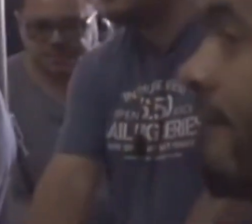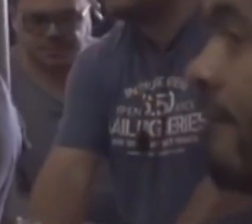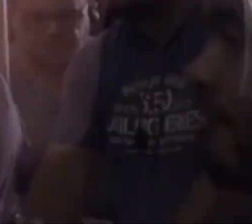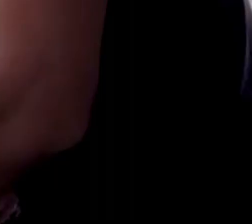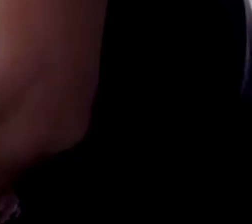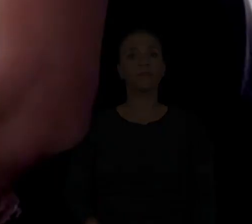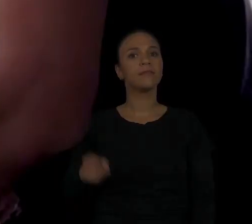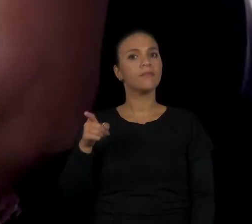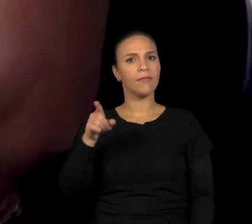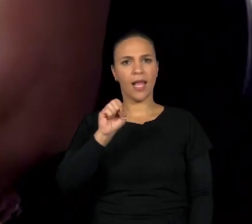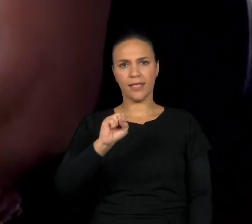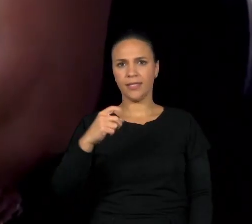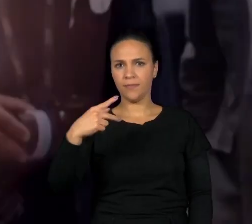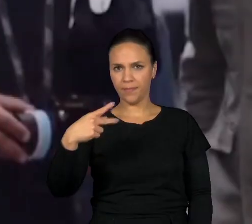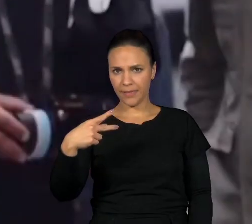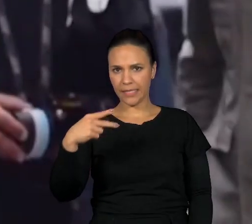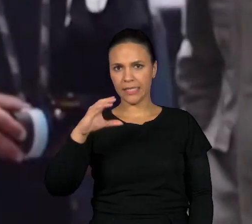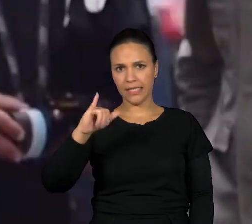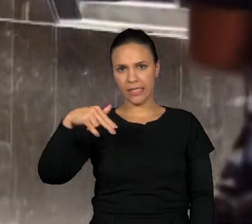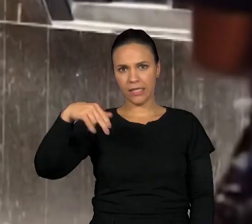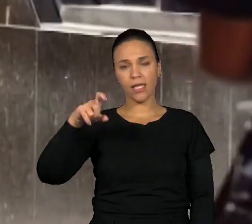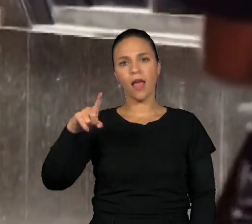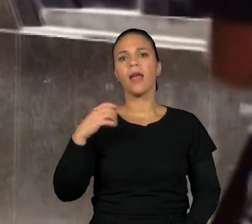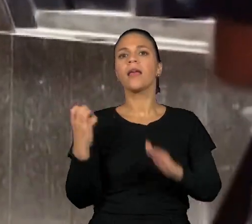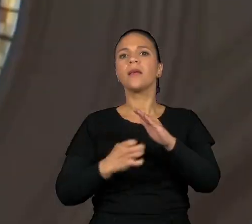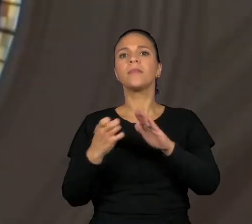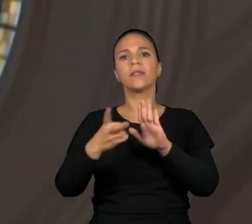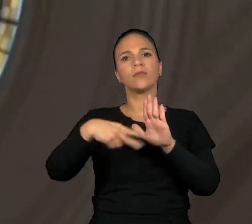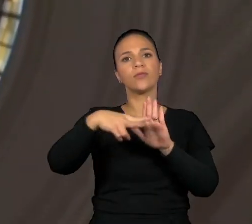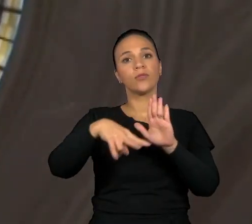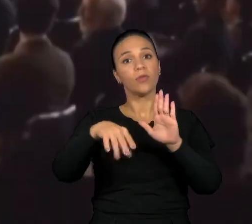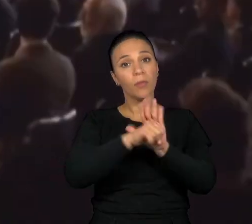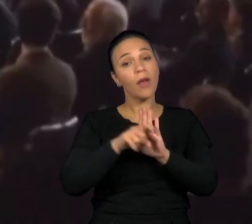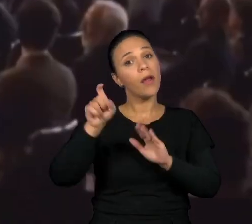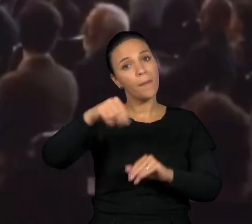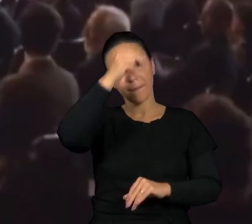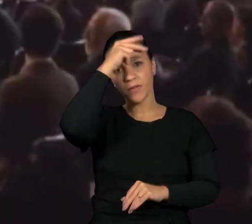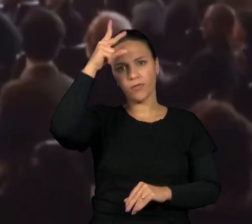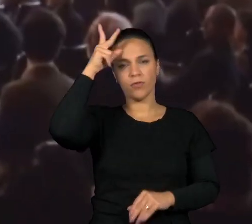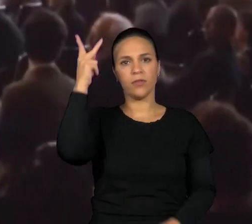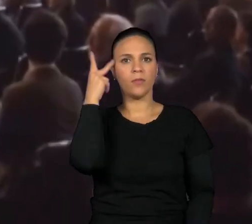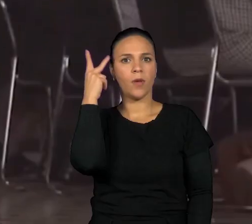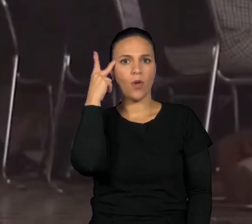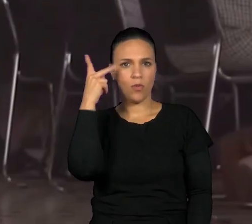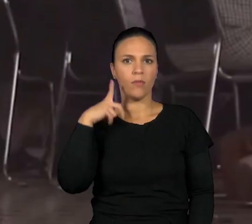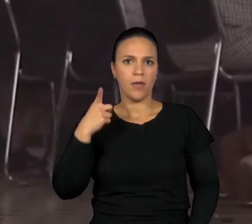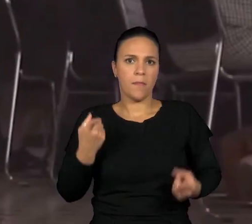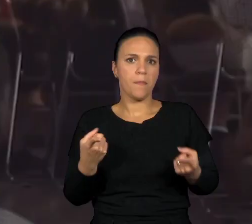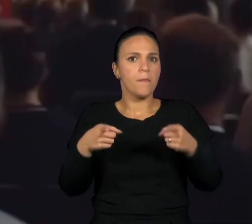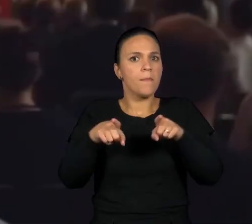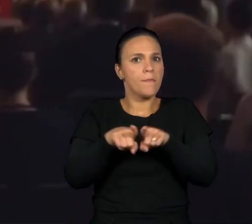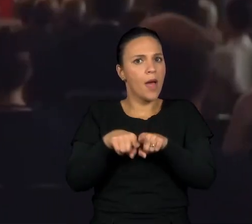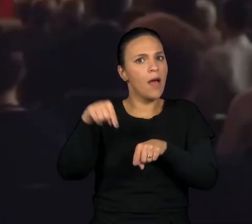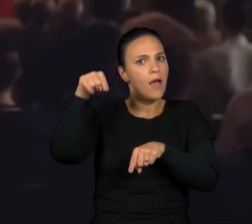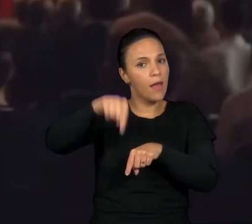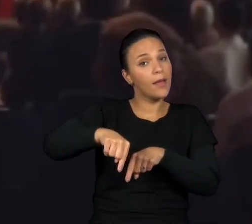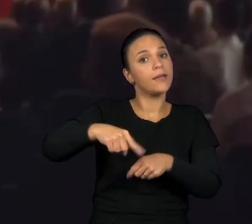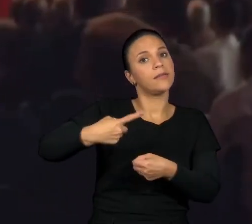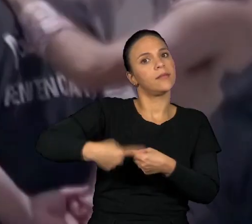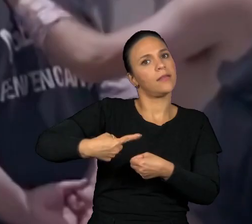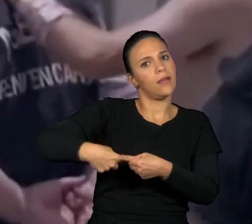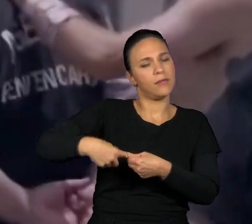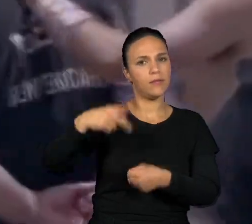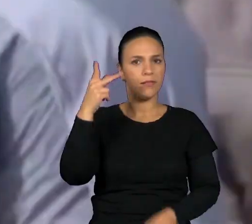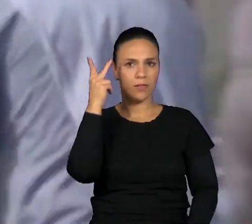A SP Cine é a empresa de audiovisual do município de São Paulo. Então, nós somos ligados à cidade de São Paulo. A